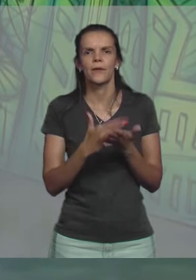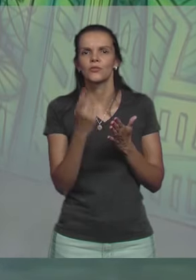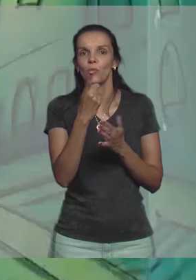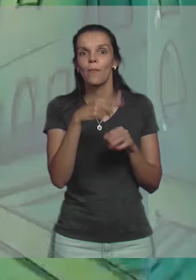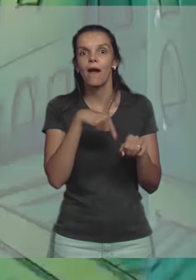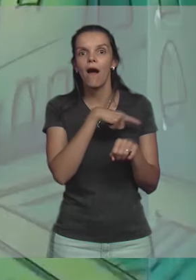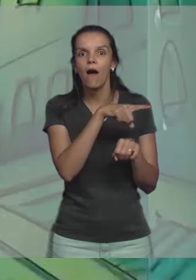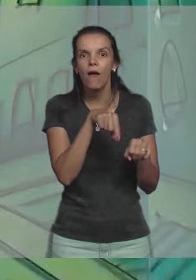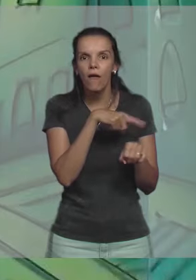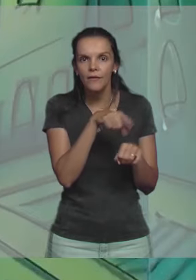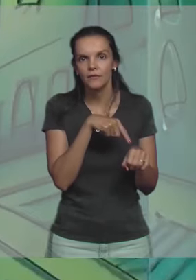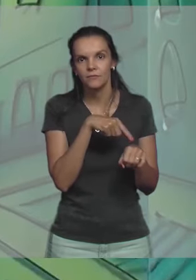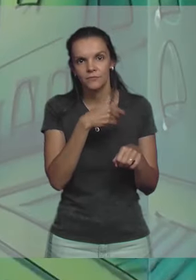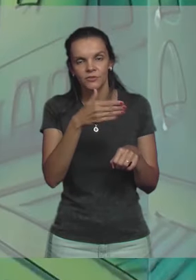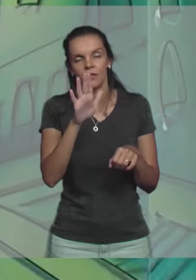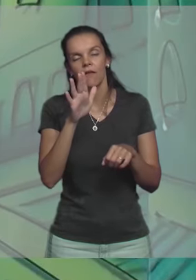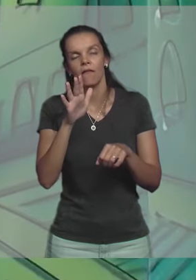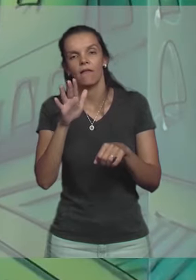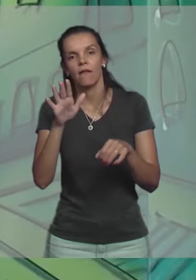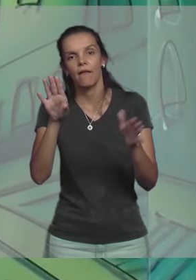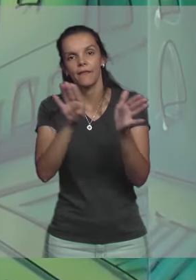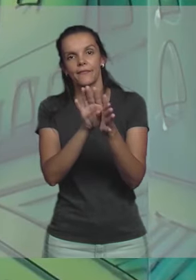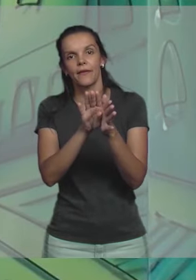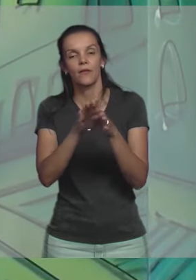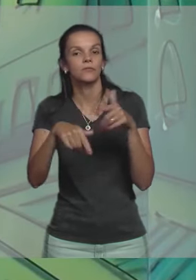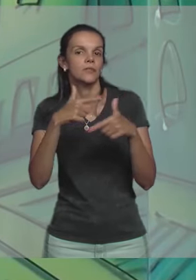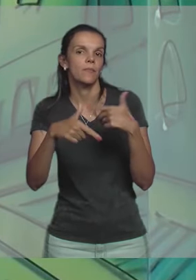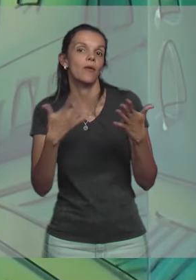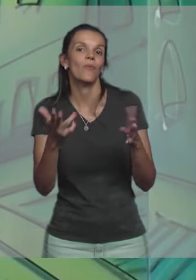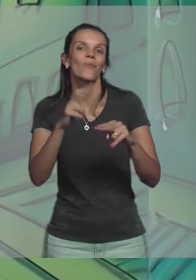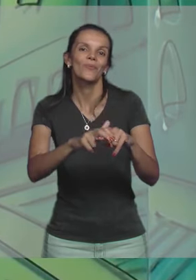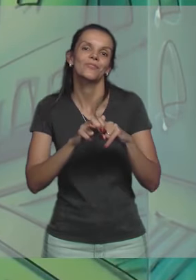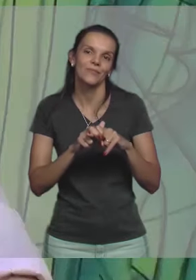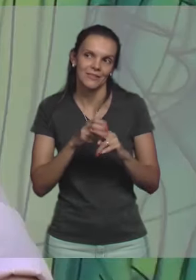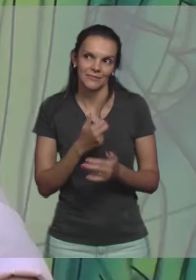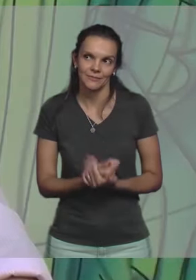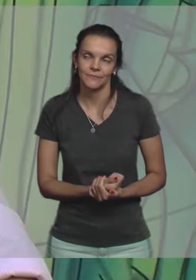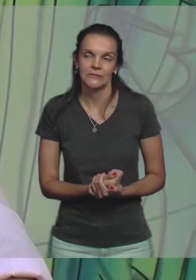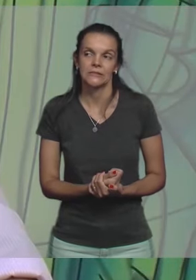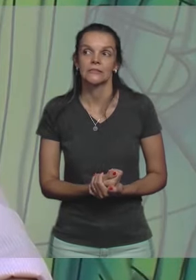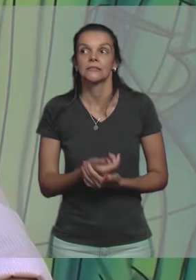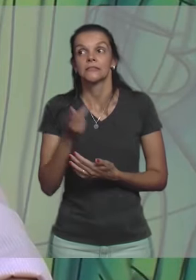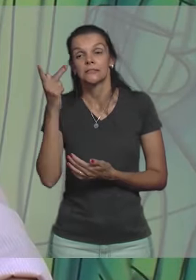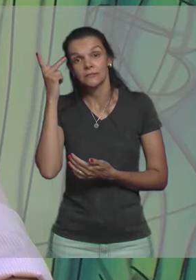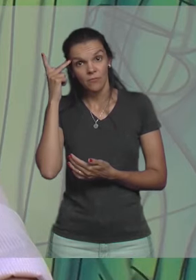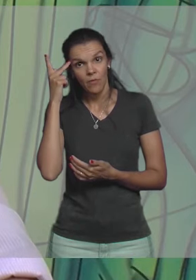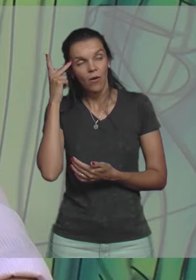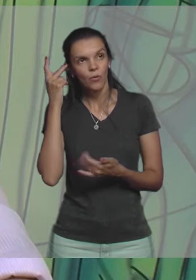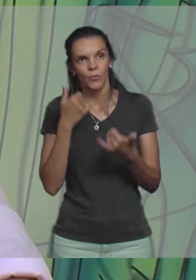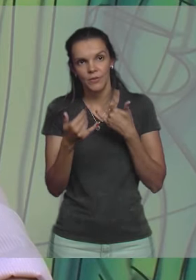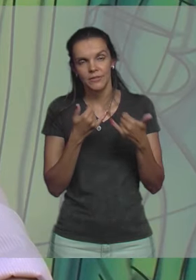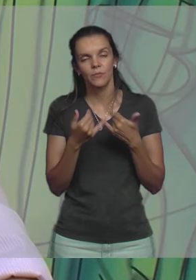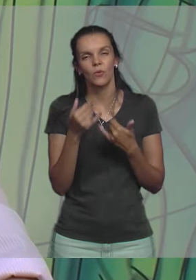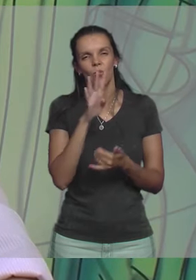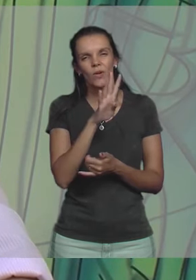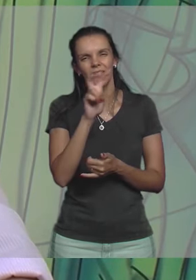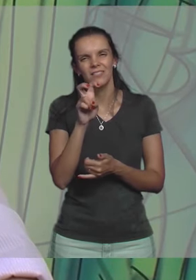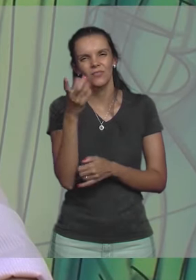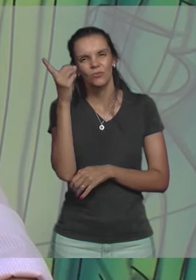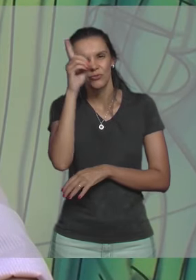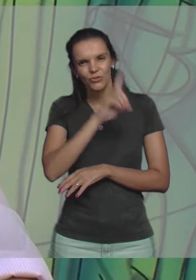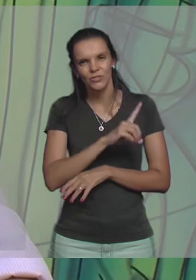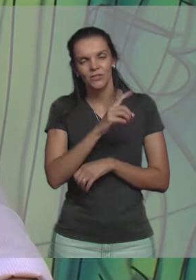depois nesse deslocamento. Sim. Quais consequências disso? Vou dar um dado de São Paulo. 45 dias